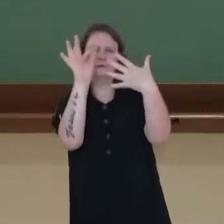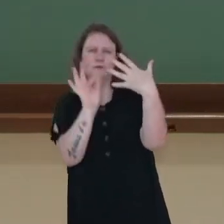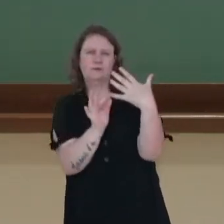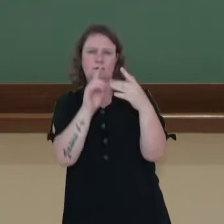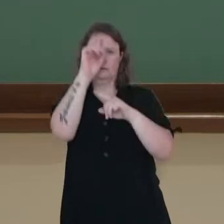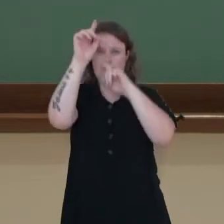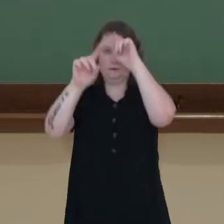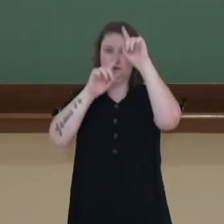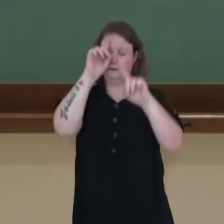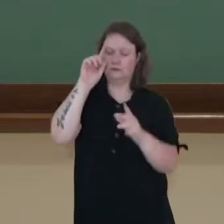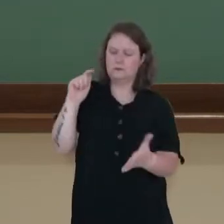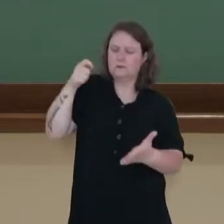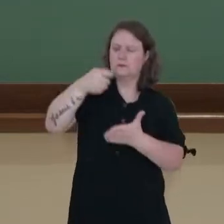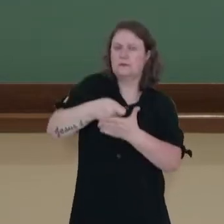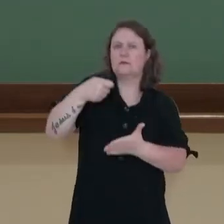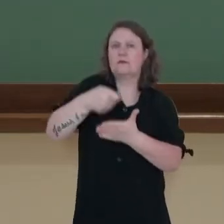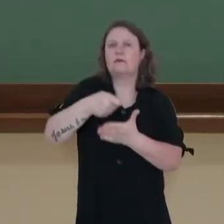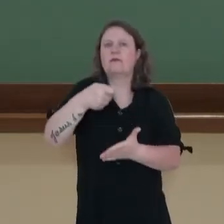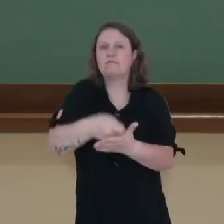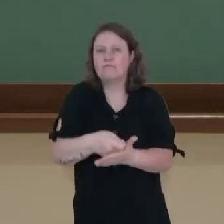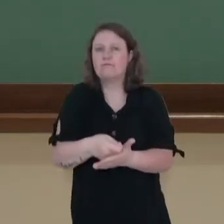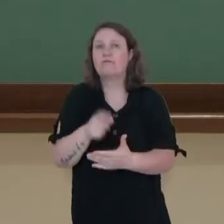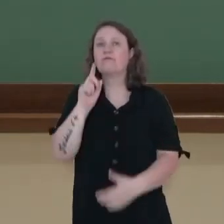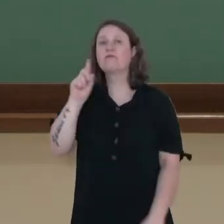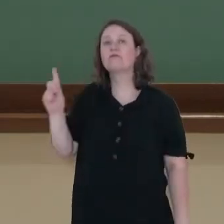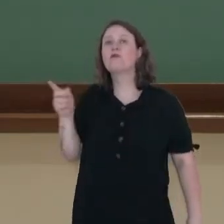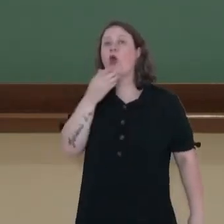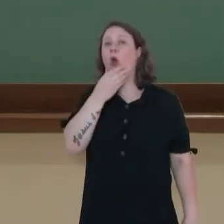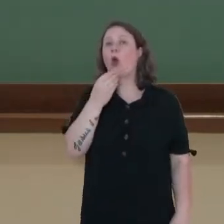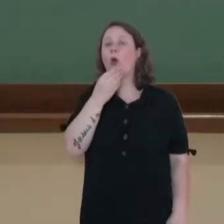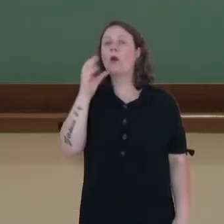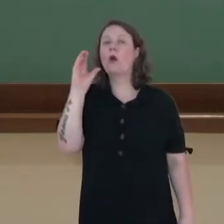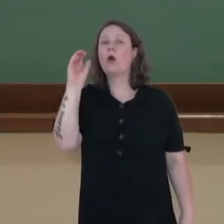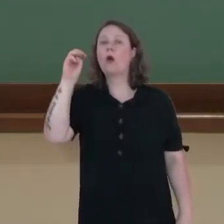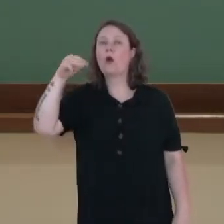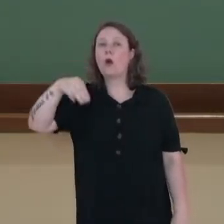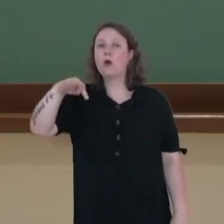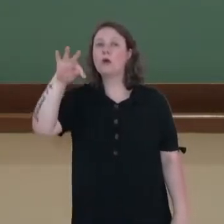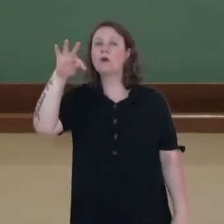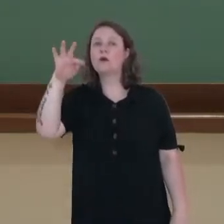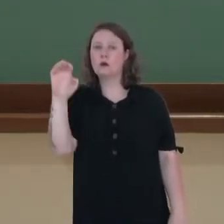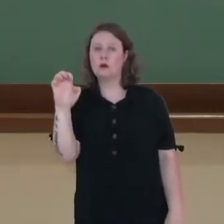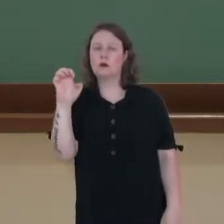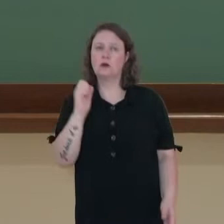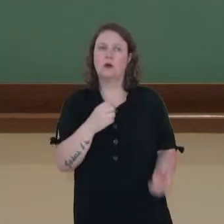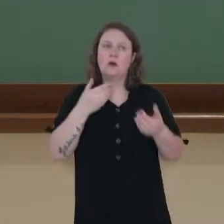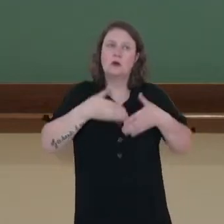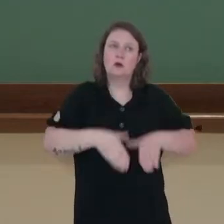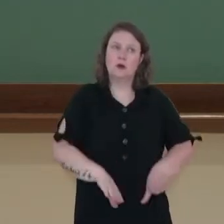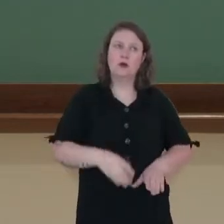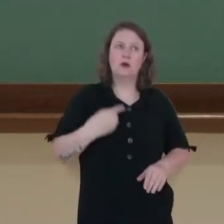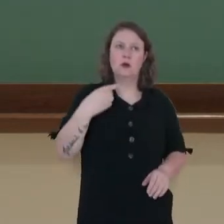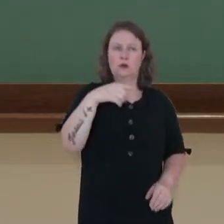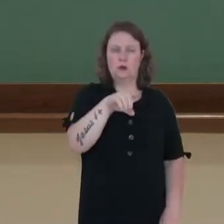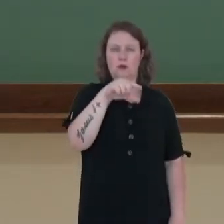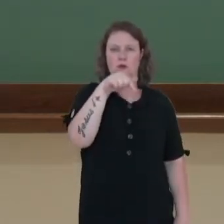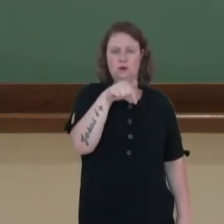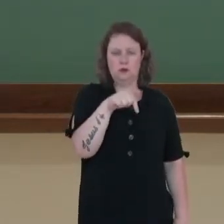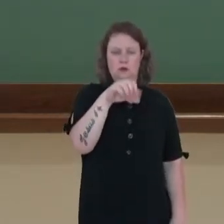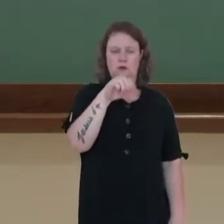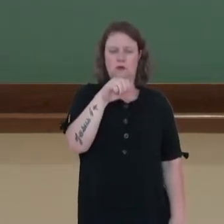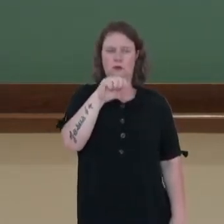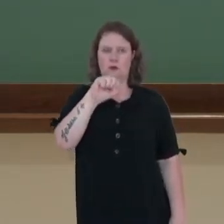defendidas, postuladas por Auguste Comte, e ali nasceu no ano de 1798, faleceu no ano de